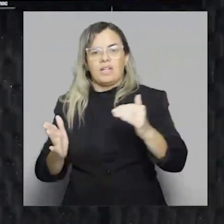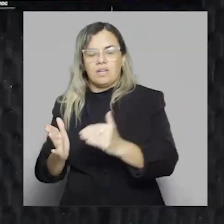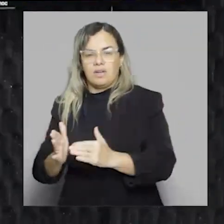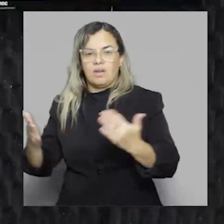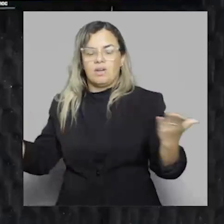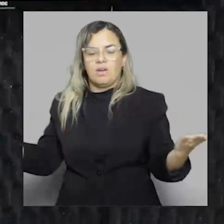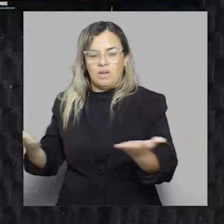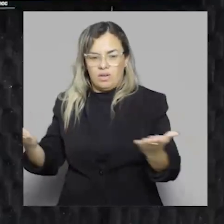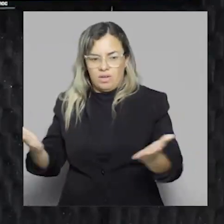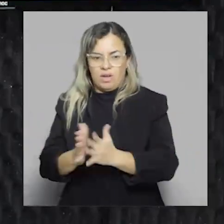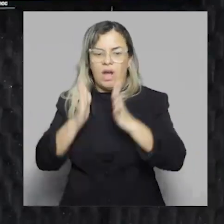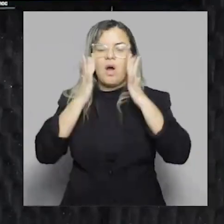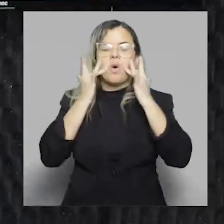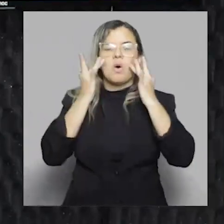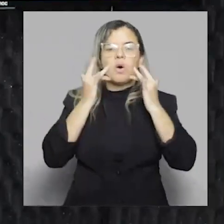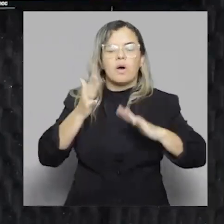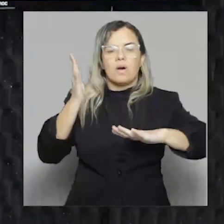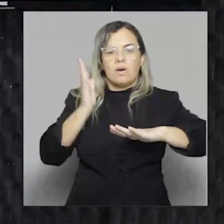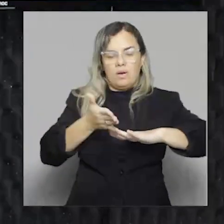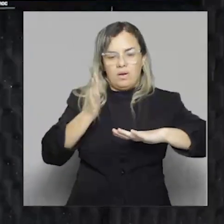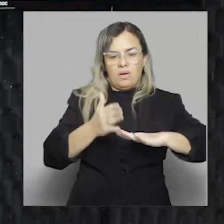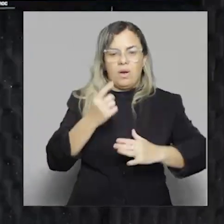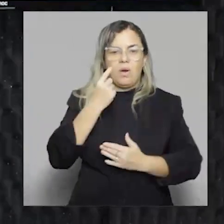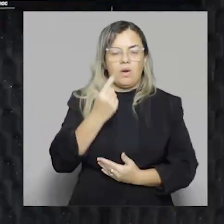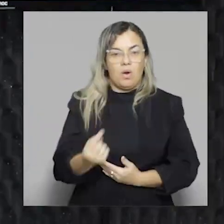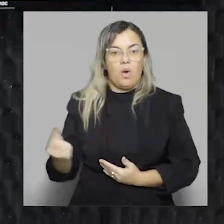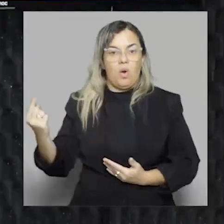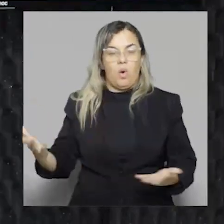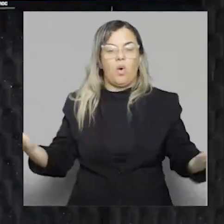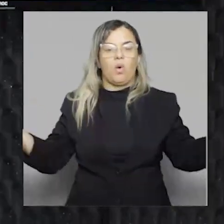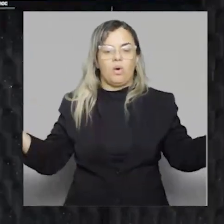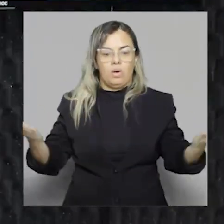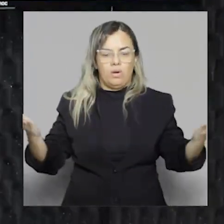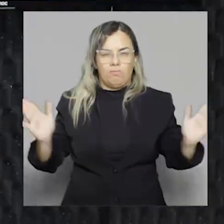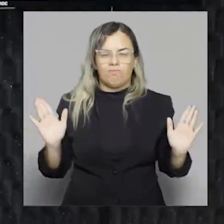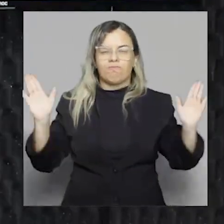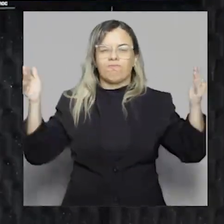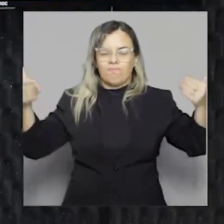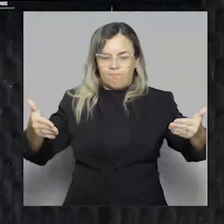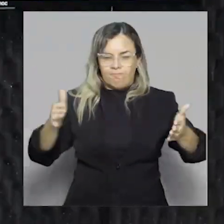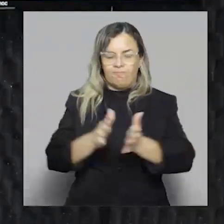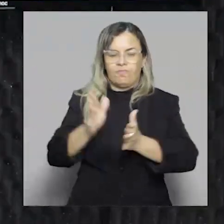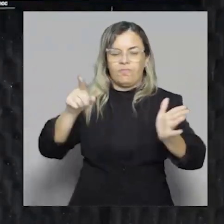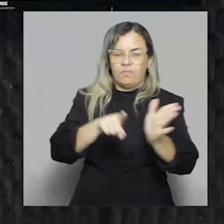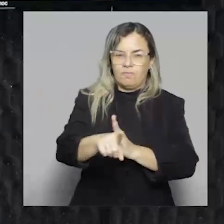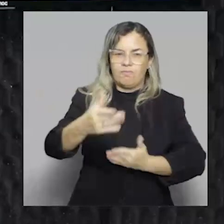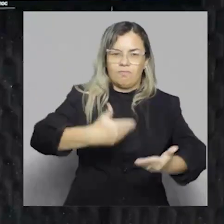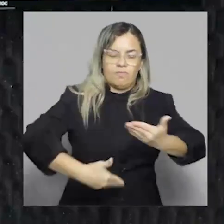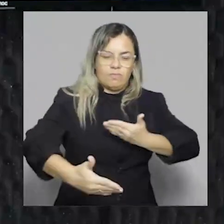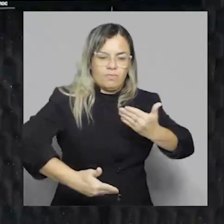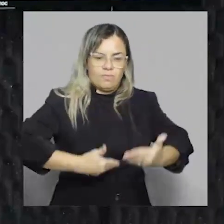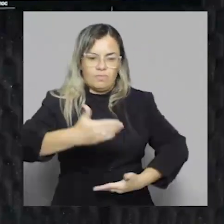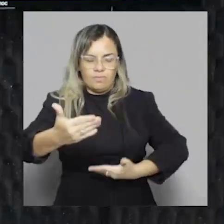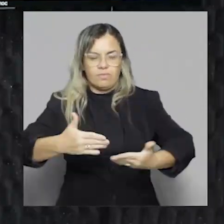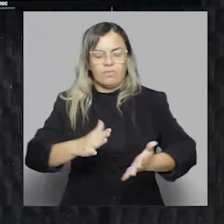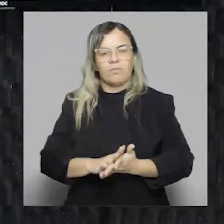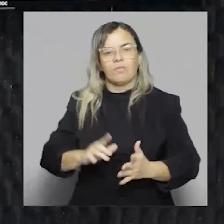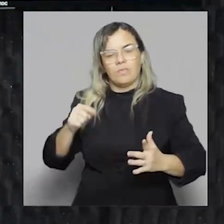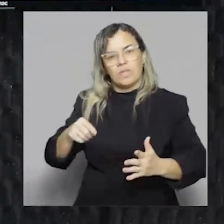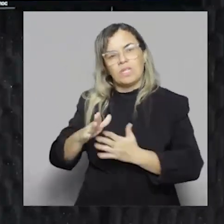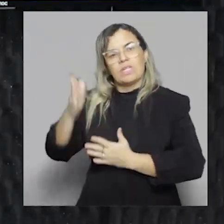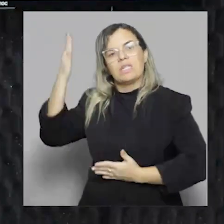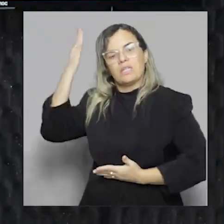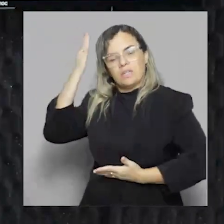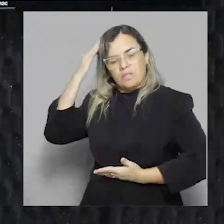denominadas como arte contemporânea. Uma delas a gente vai tratar hoje. Então, atenção à questão para a gente conversar, discutir e